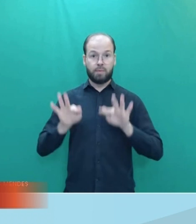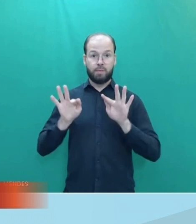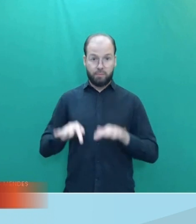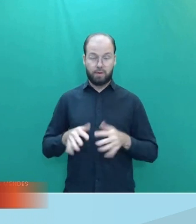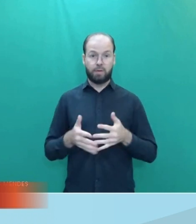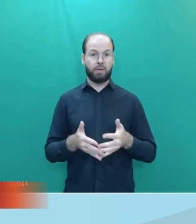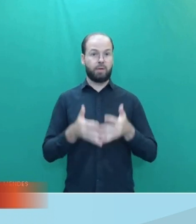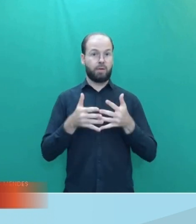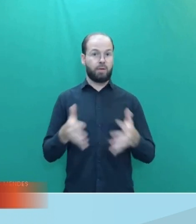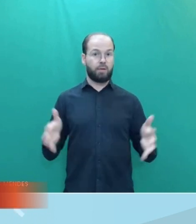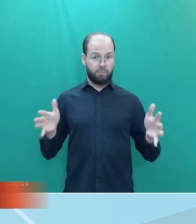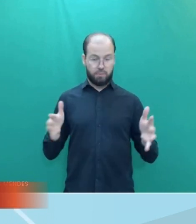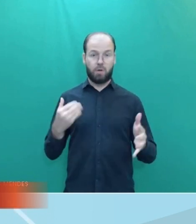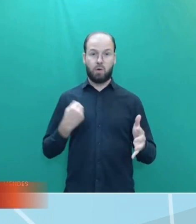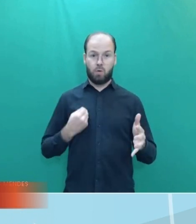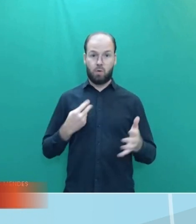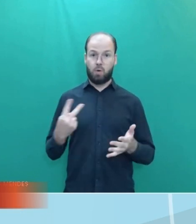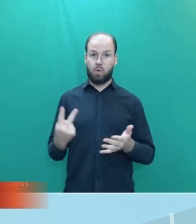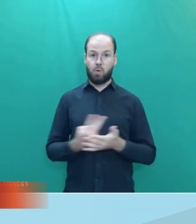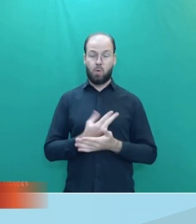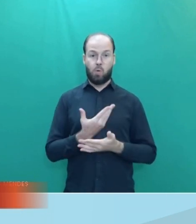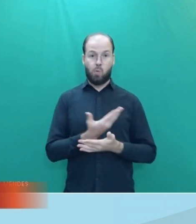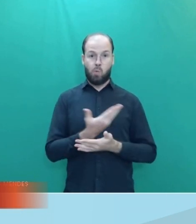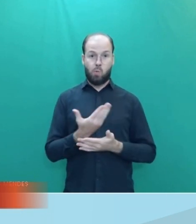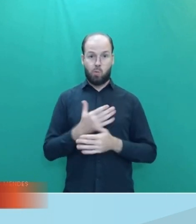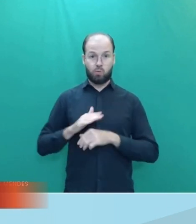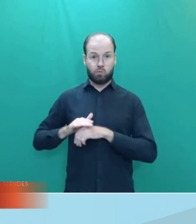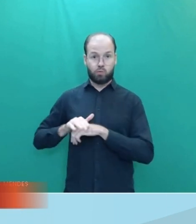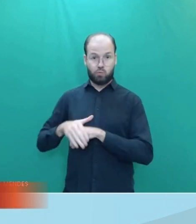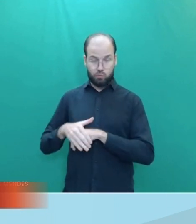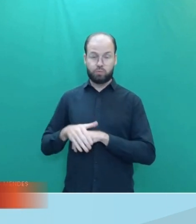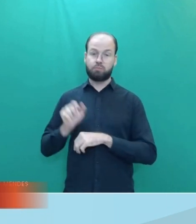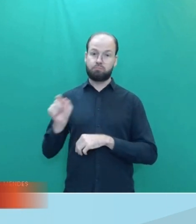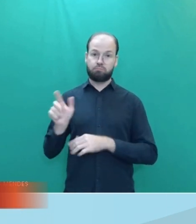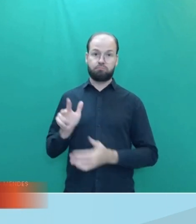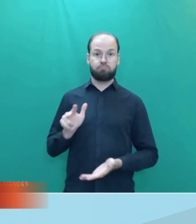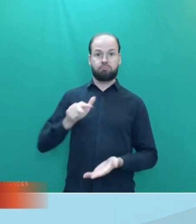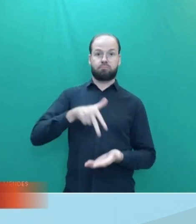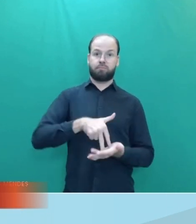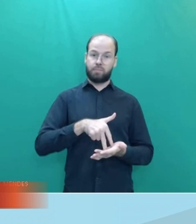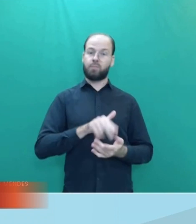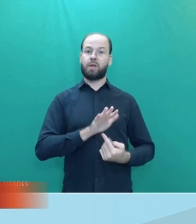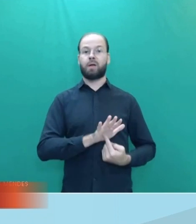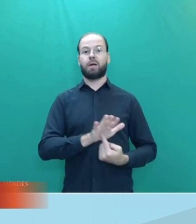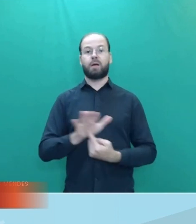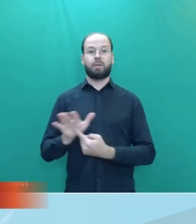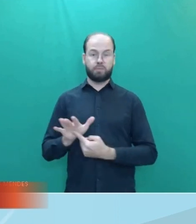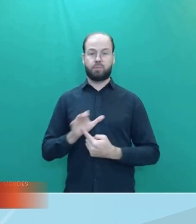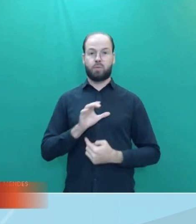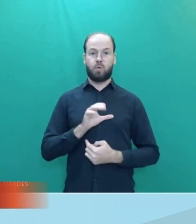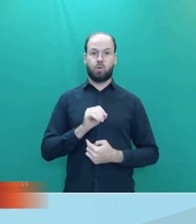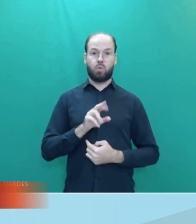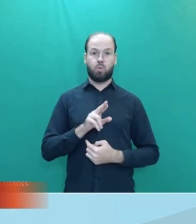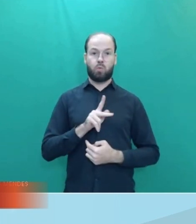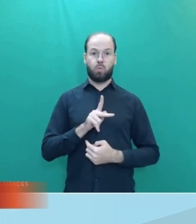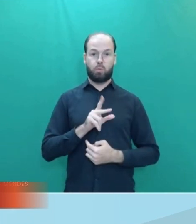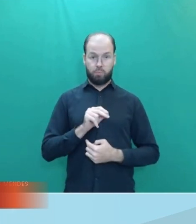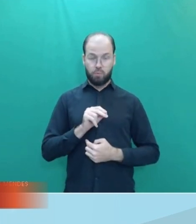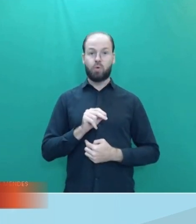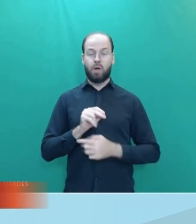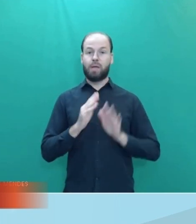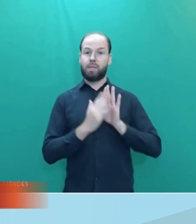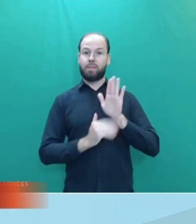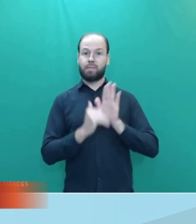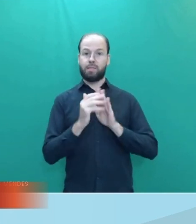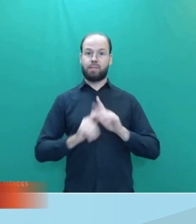evento, que ocorre hoje à noite, o coreógrafo apresenta o espetáculo Corpo sobre Tela, que é baseado